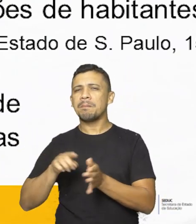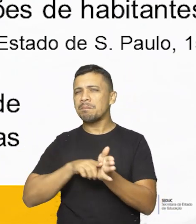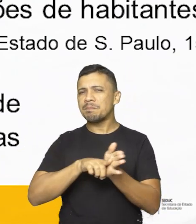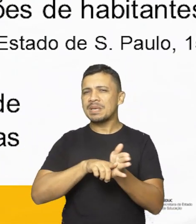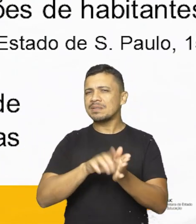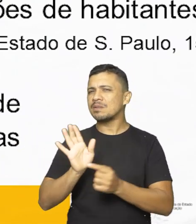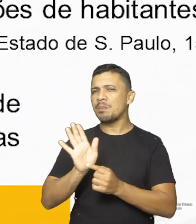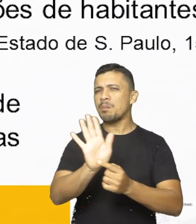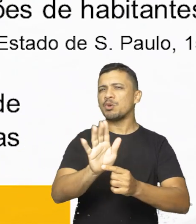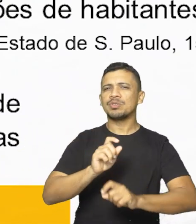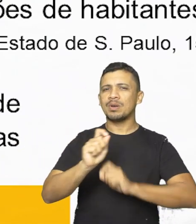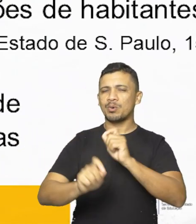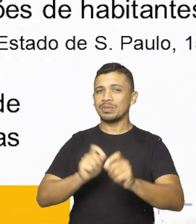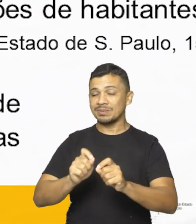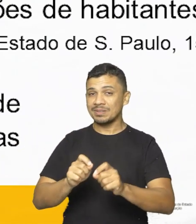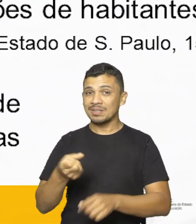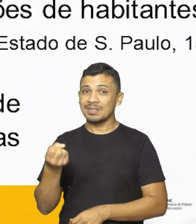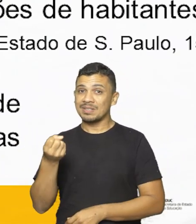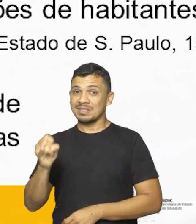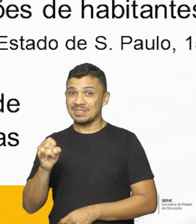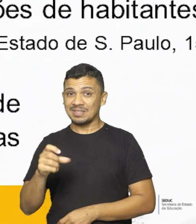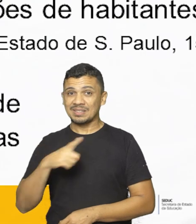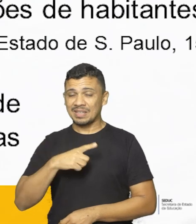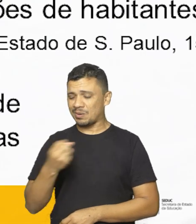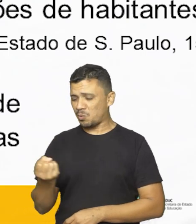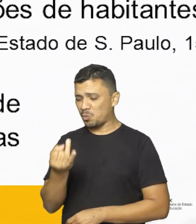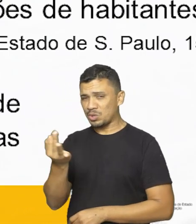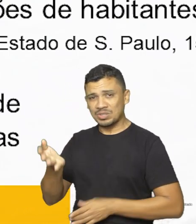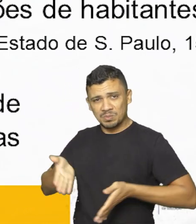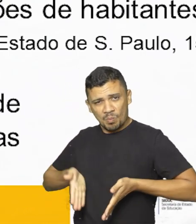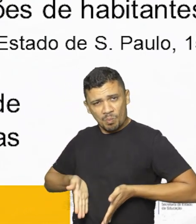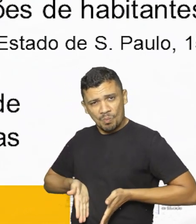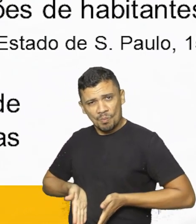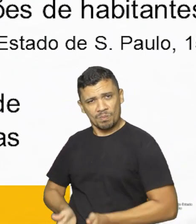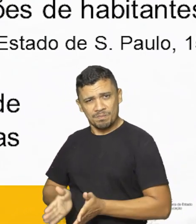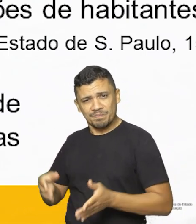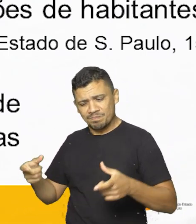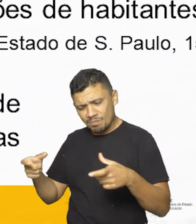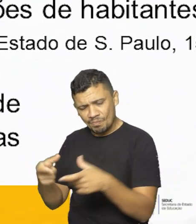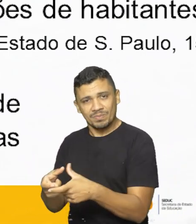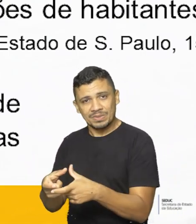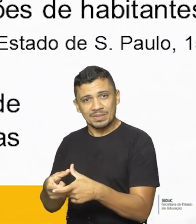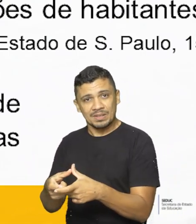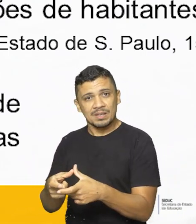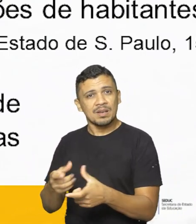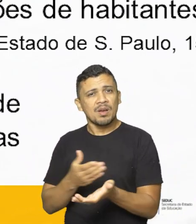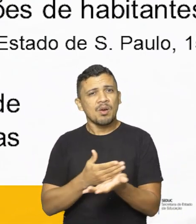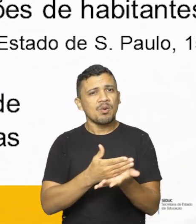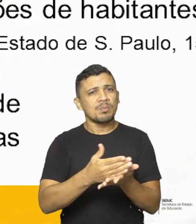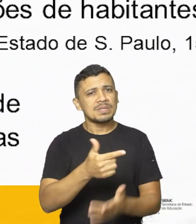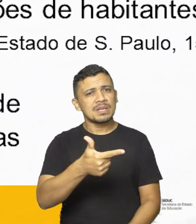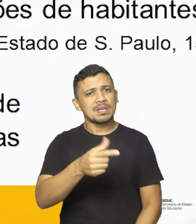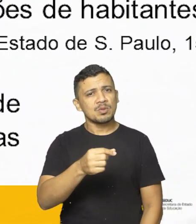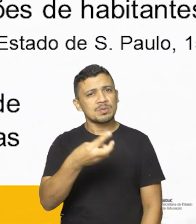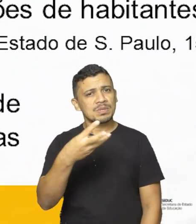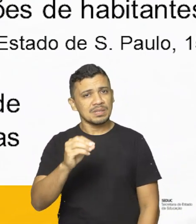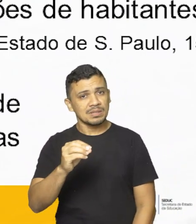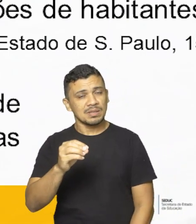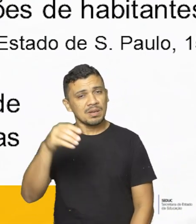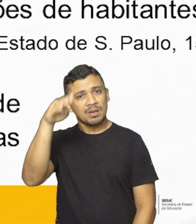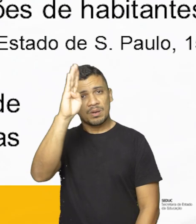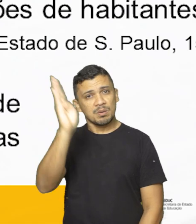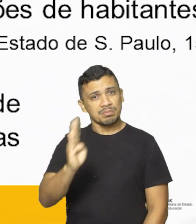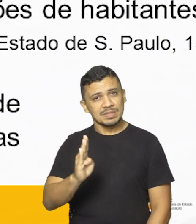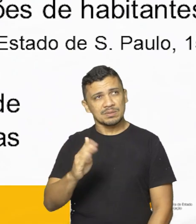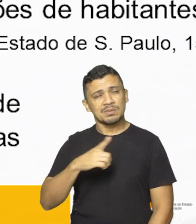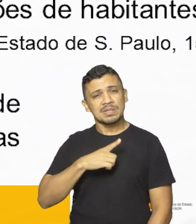IPEA, mantido o ritmo de queda dos nascimentos, a partir de 2030, quando o país deve chegar a